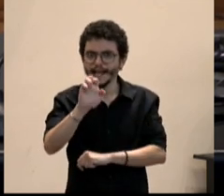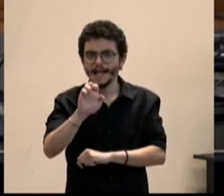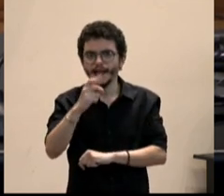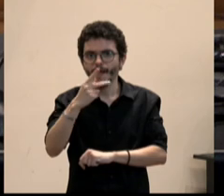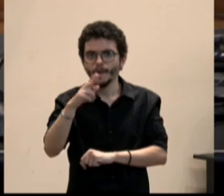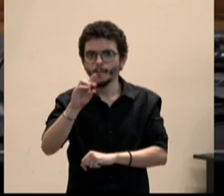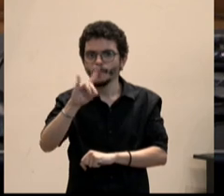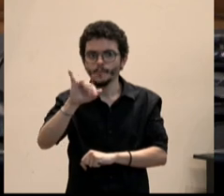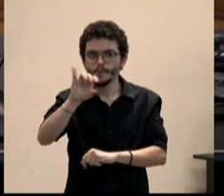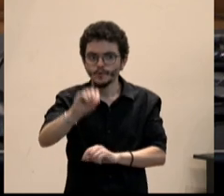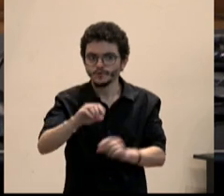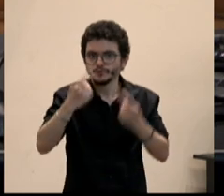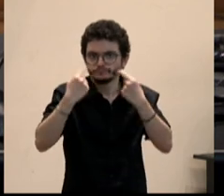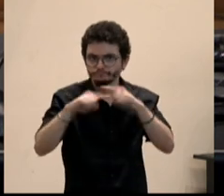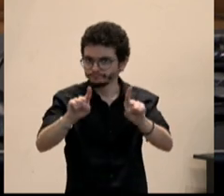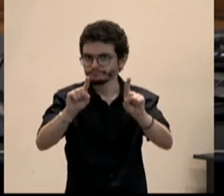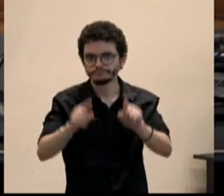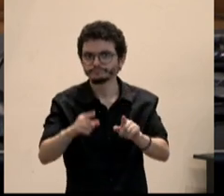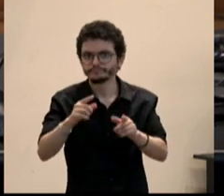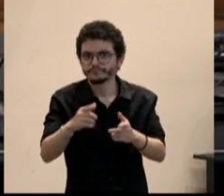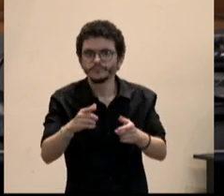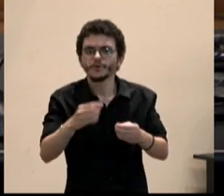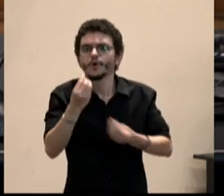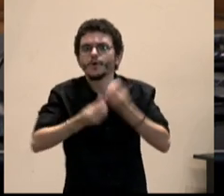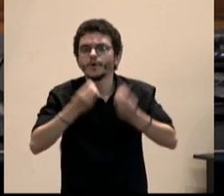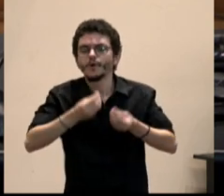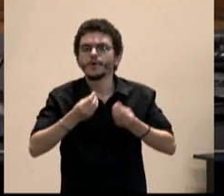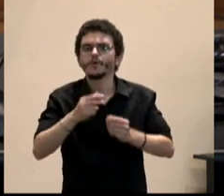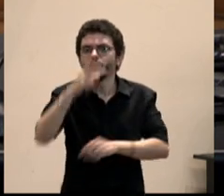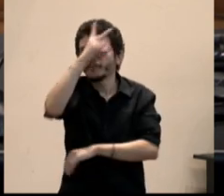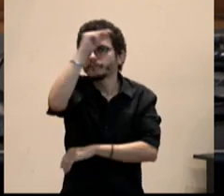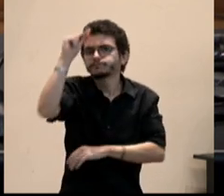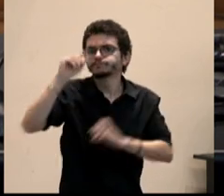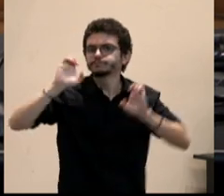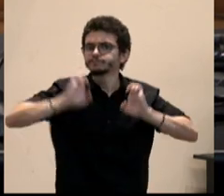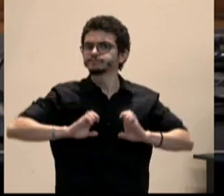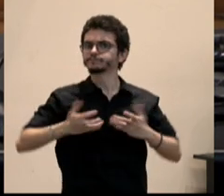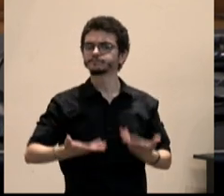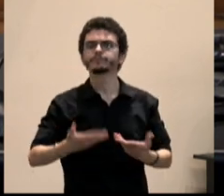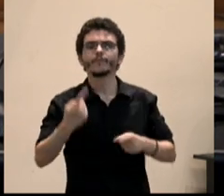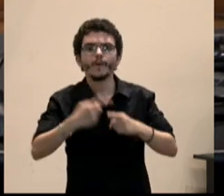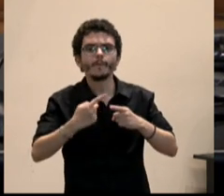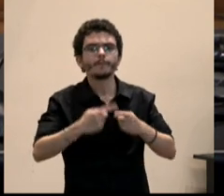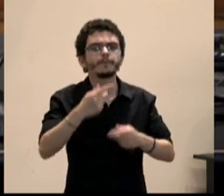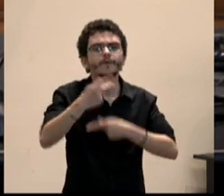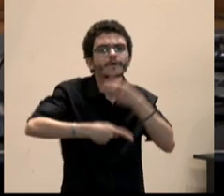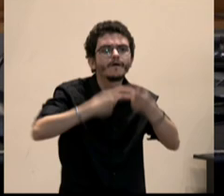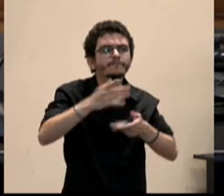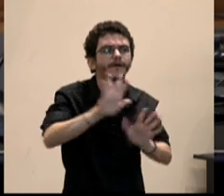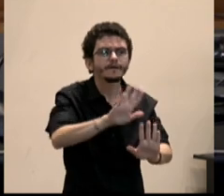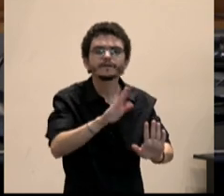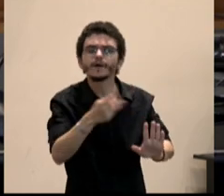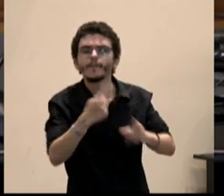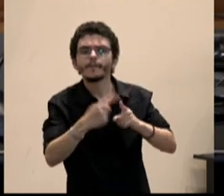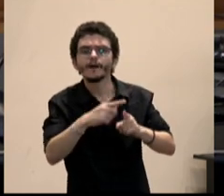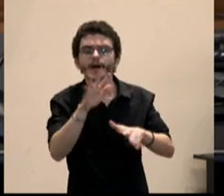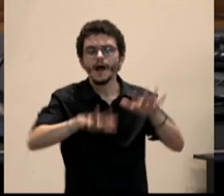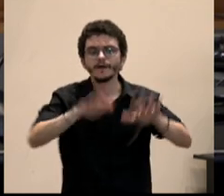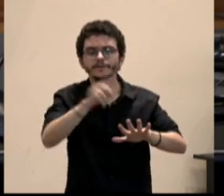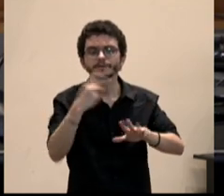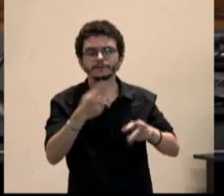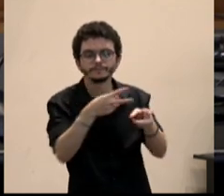prefeito. Por que, que eu estou contando isso? Porque às vezes a gente percebe que tem pessoas